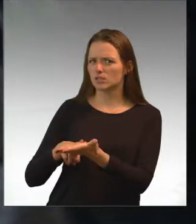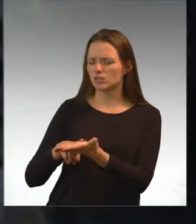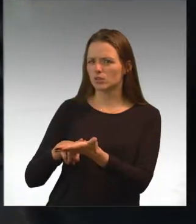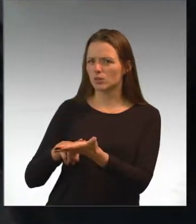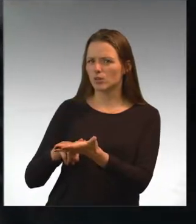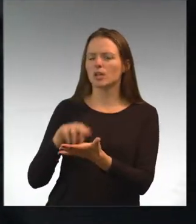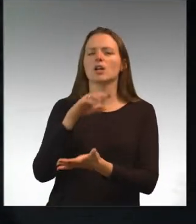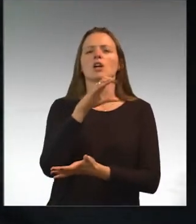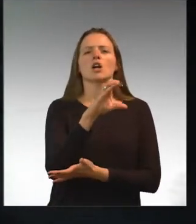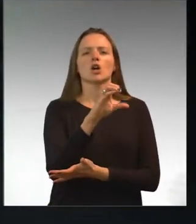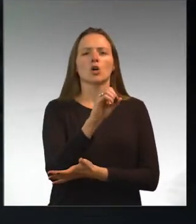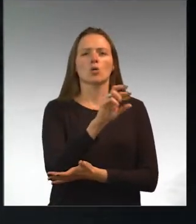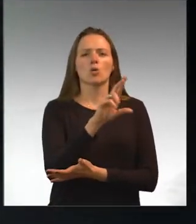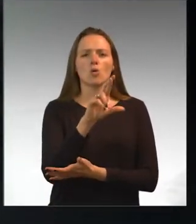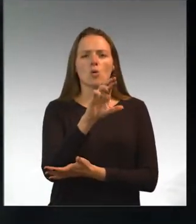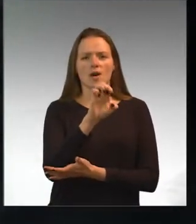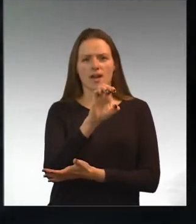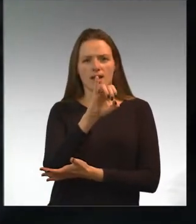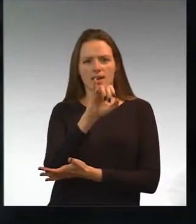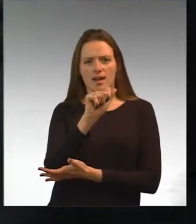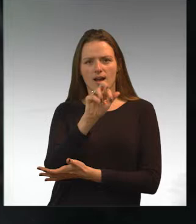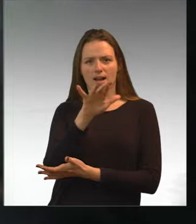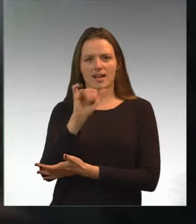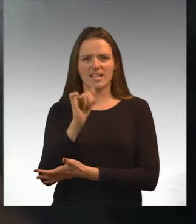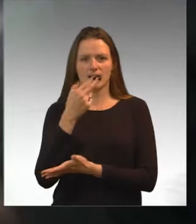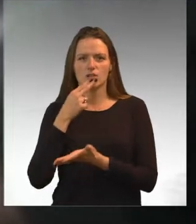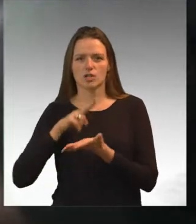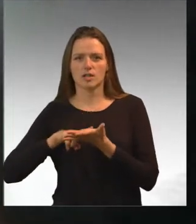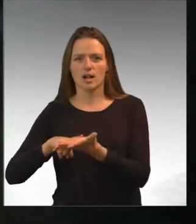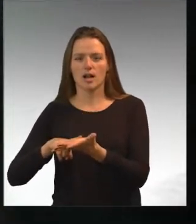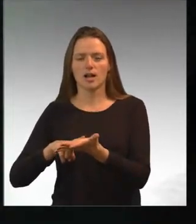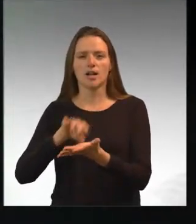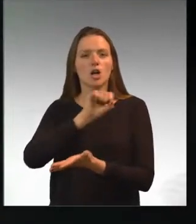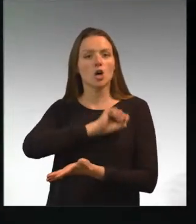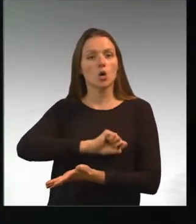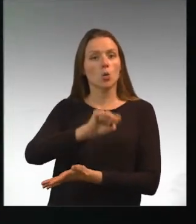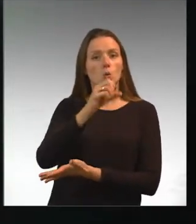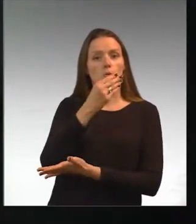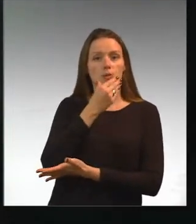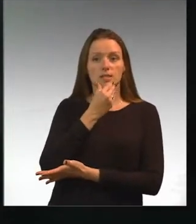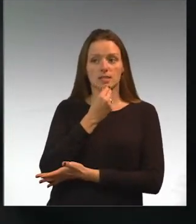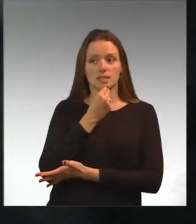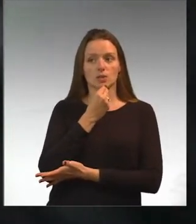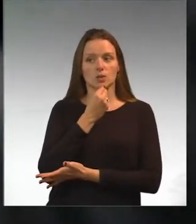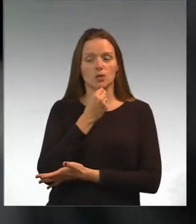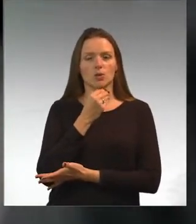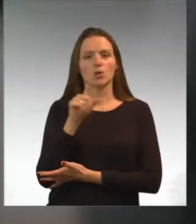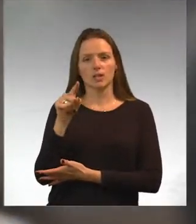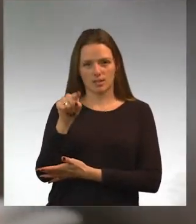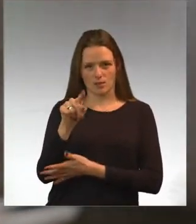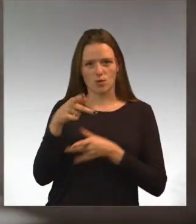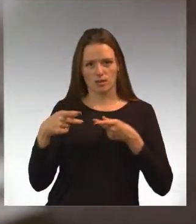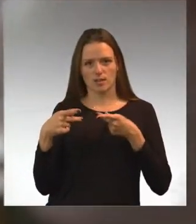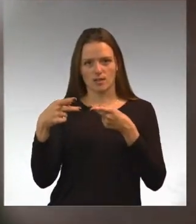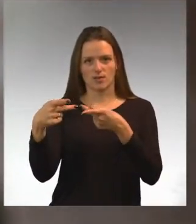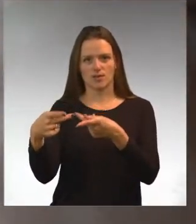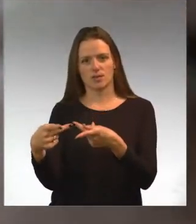Correaria? Ah, de uma correaria. Esse senhor que você